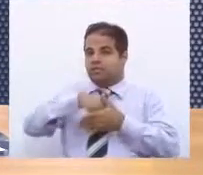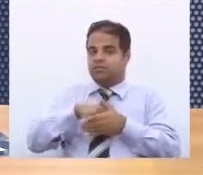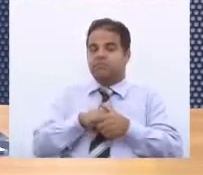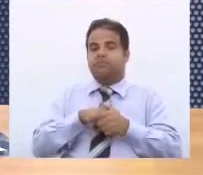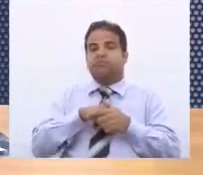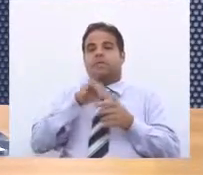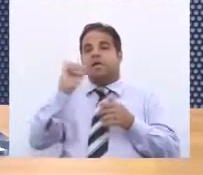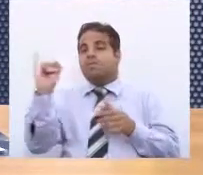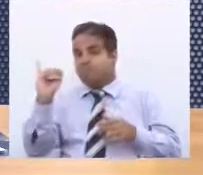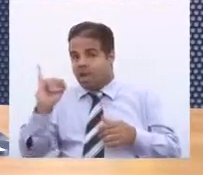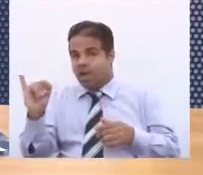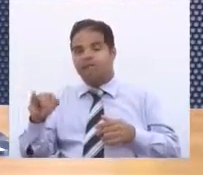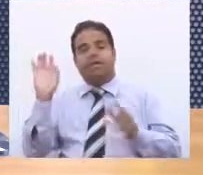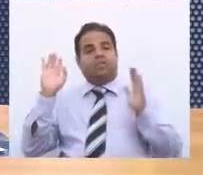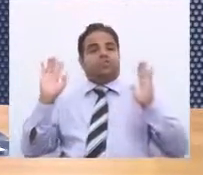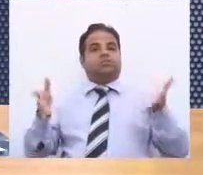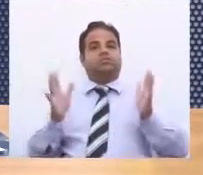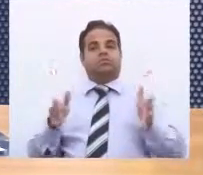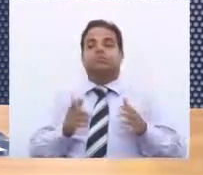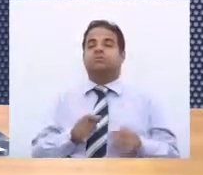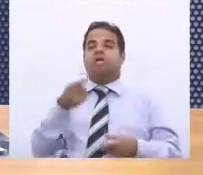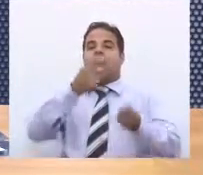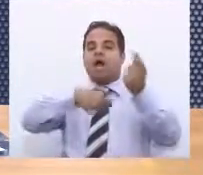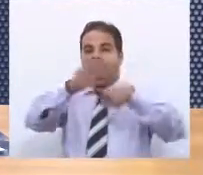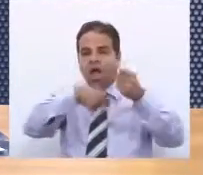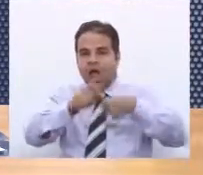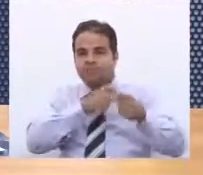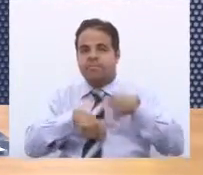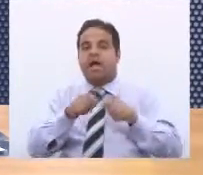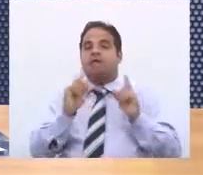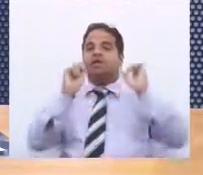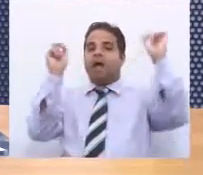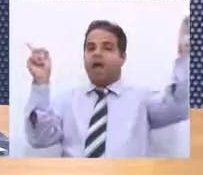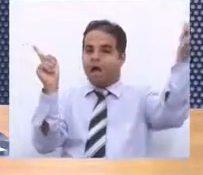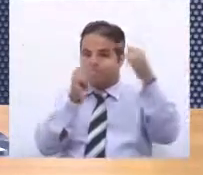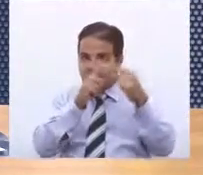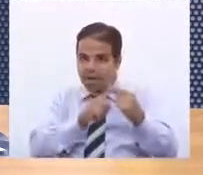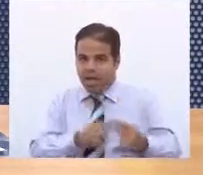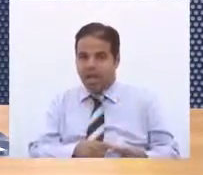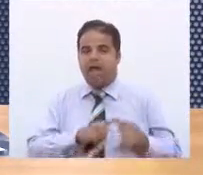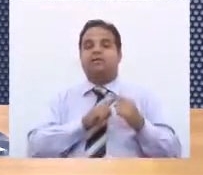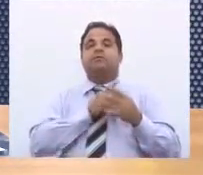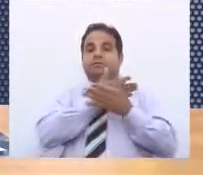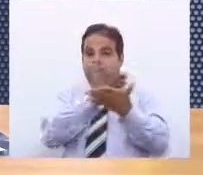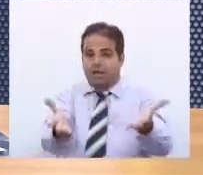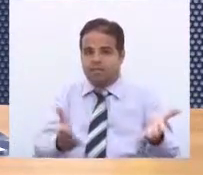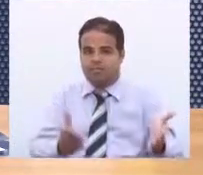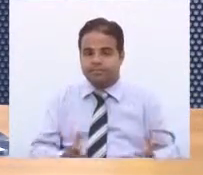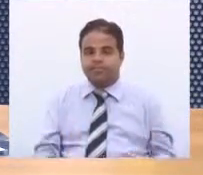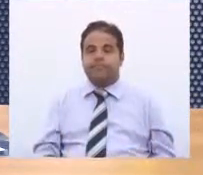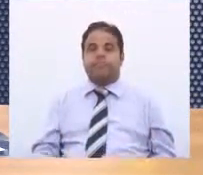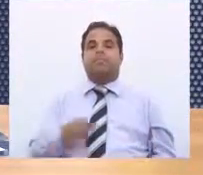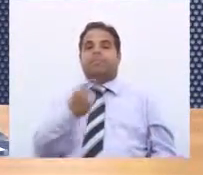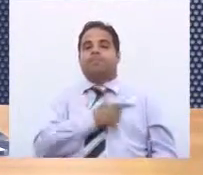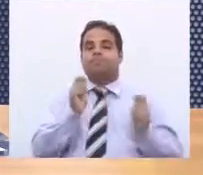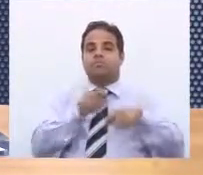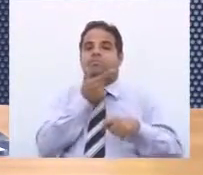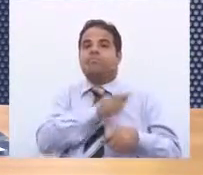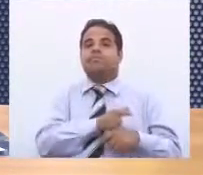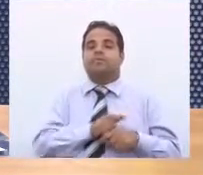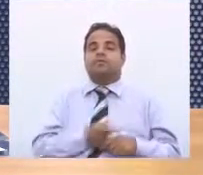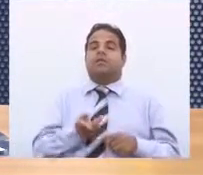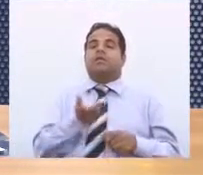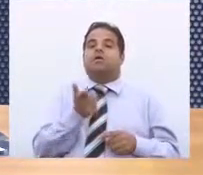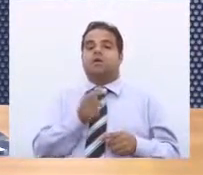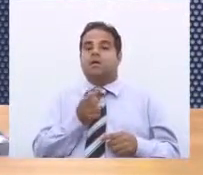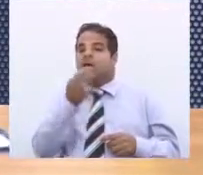IPREF, elas são administradas e aplicadas para que nós obtenhamos